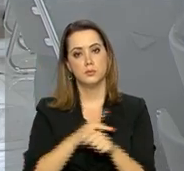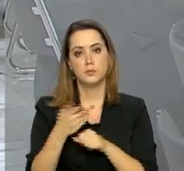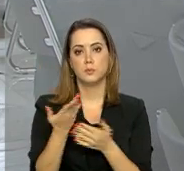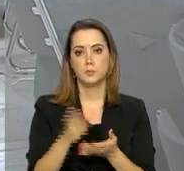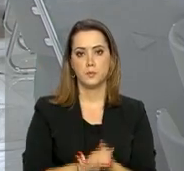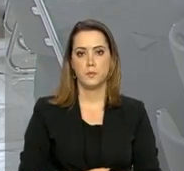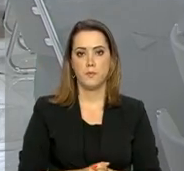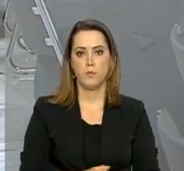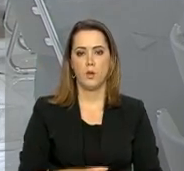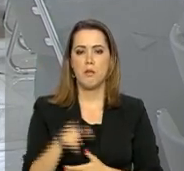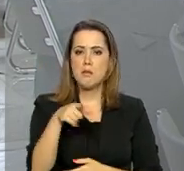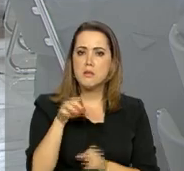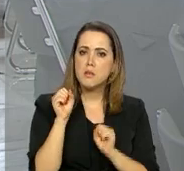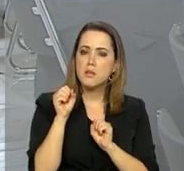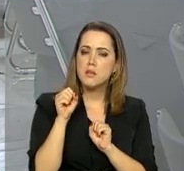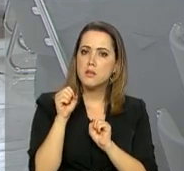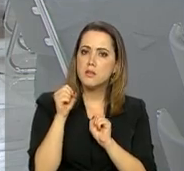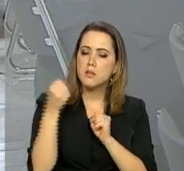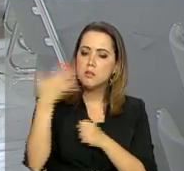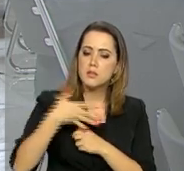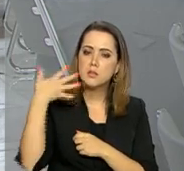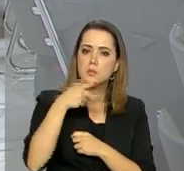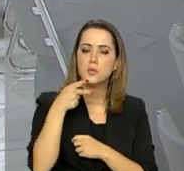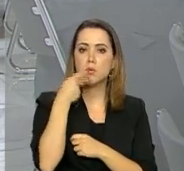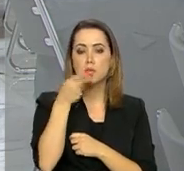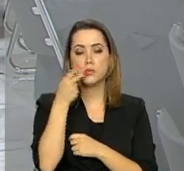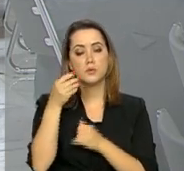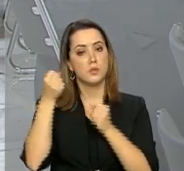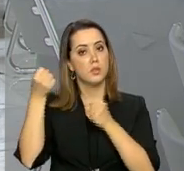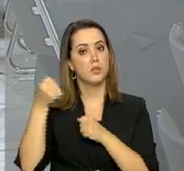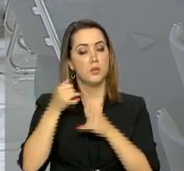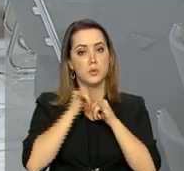Temer orientou os ministros a divulgarem as ações do governo